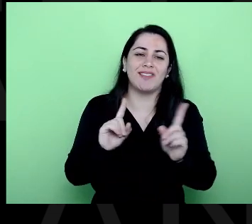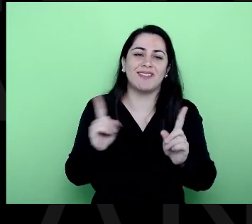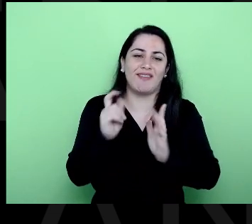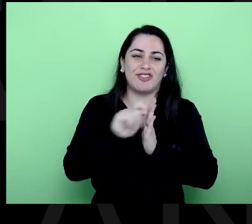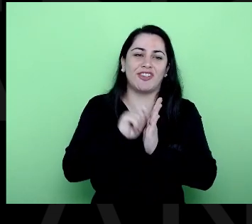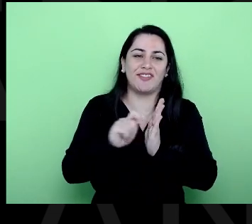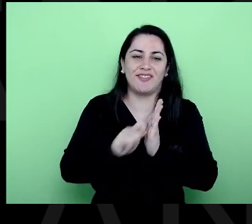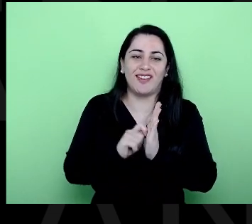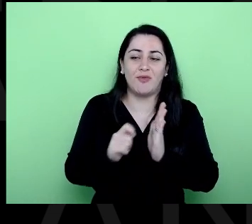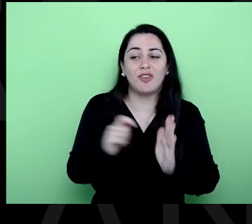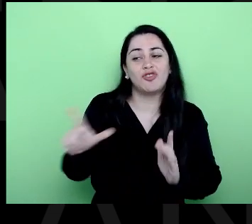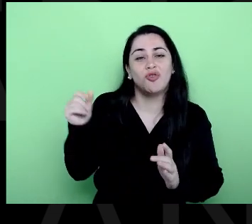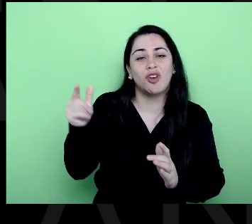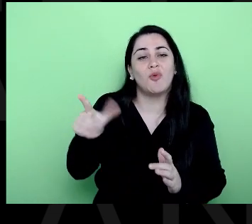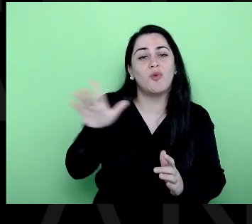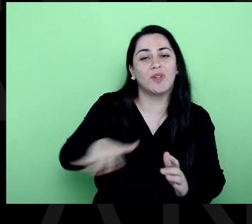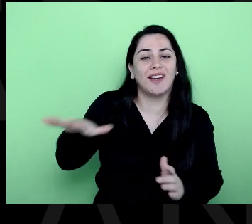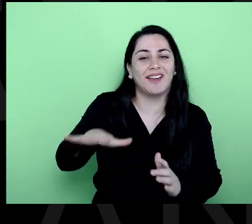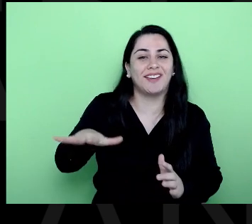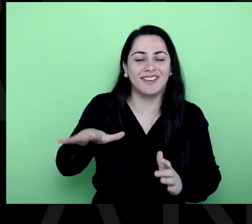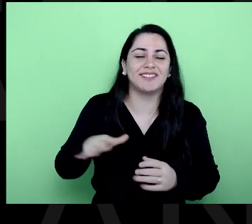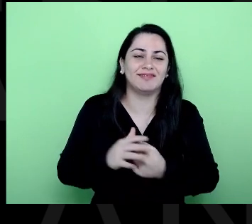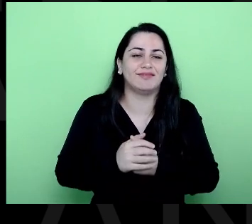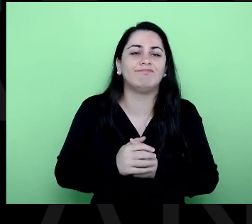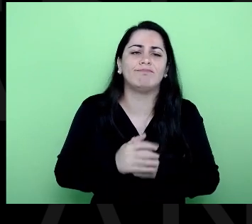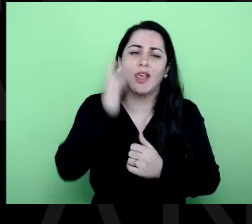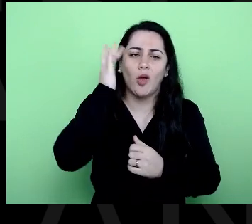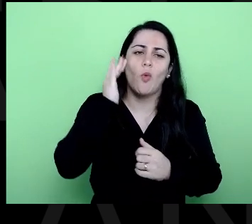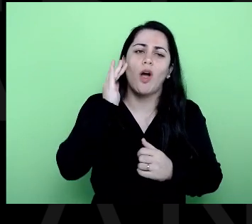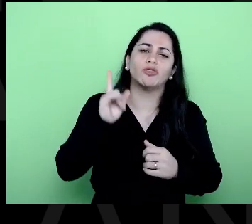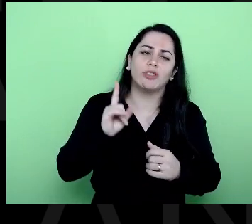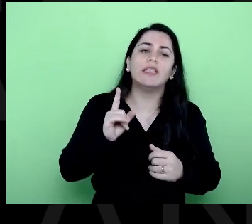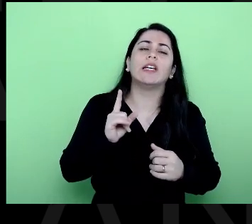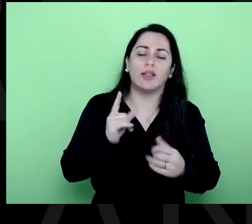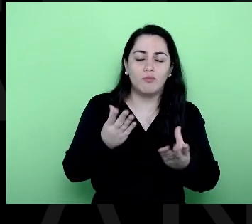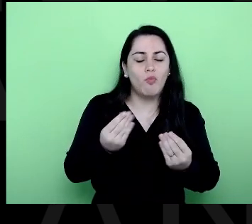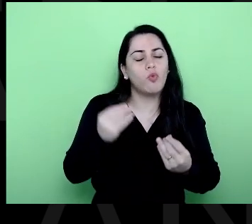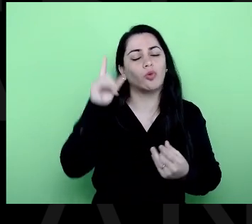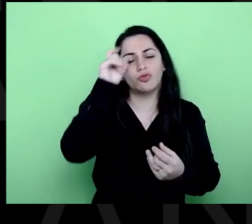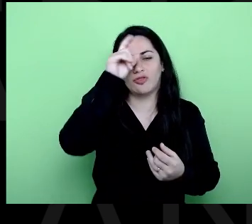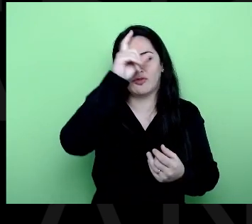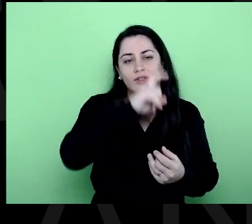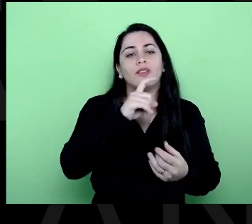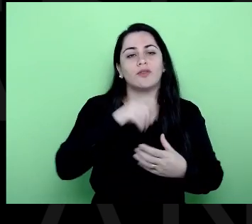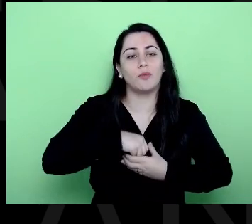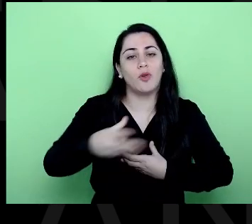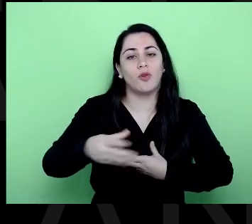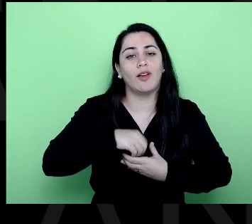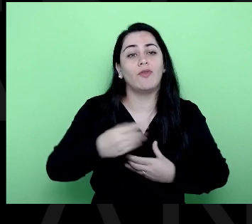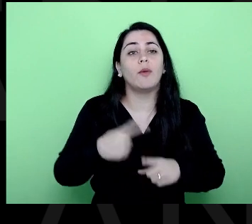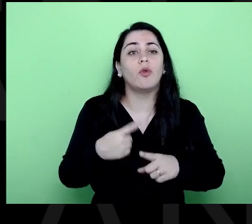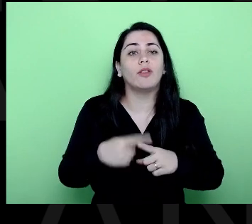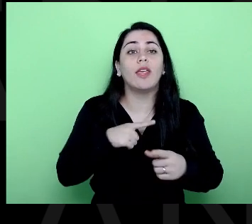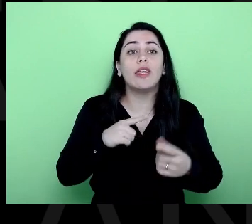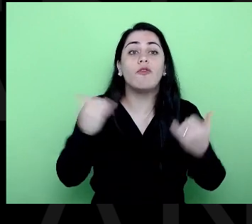partido para outra. Eu acho que não. É muito difícil fazer biografia. Primeiro, que é um volume de formação